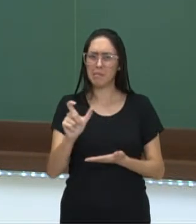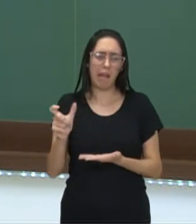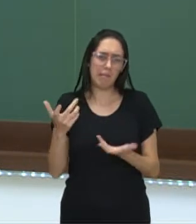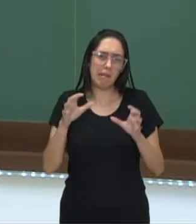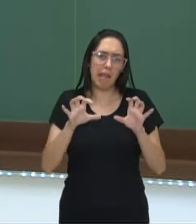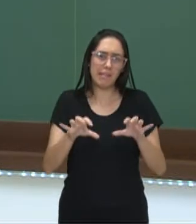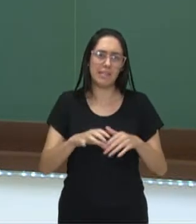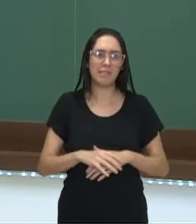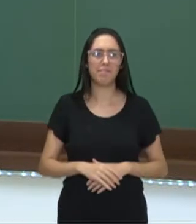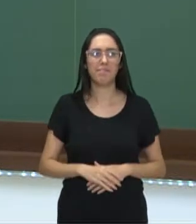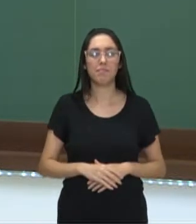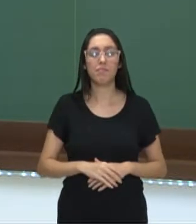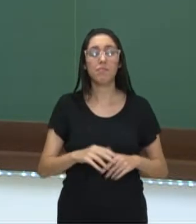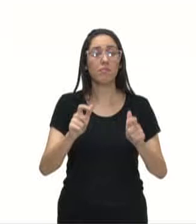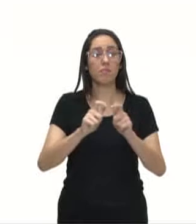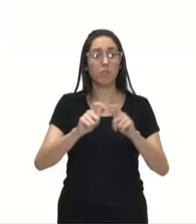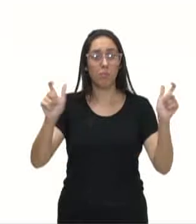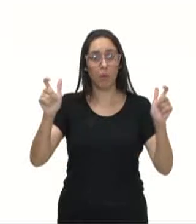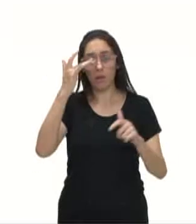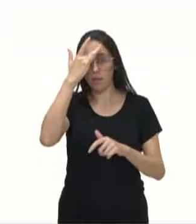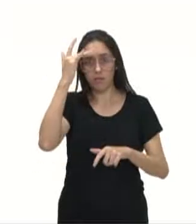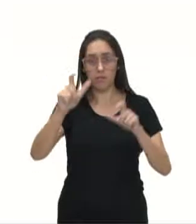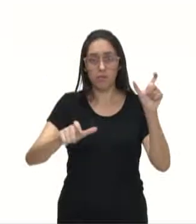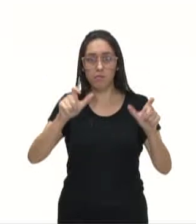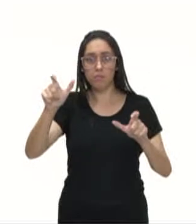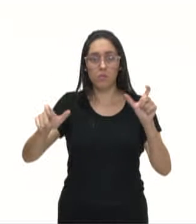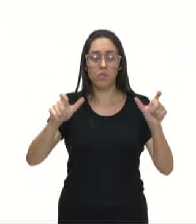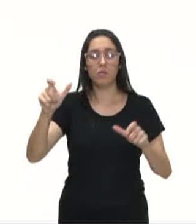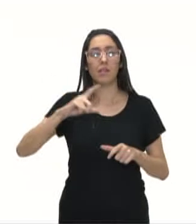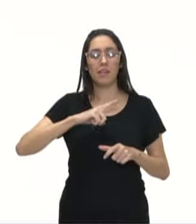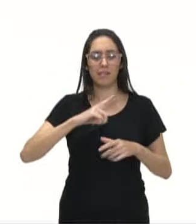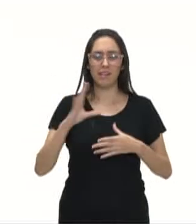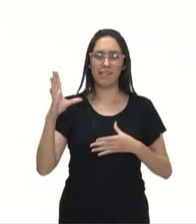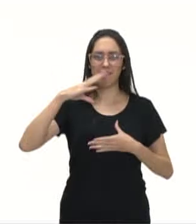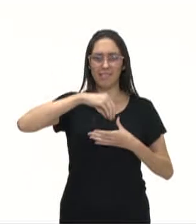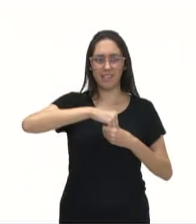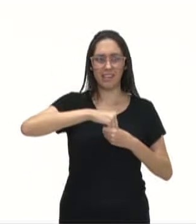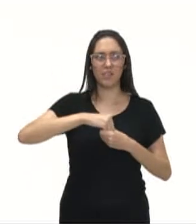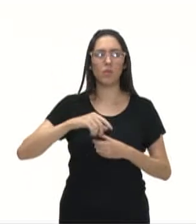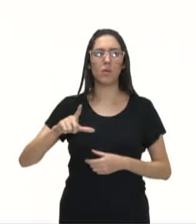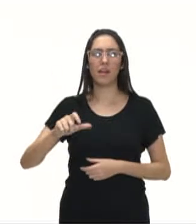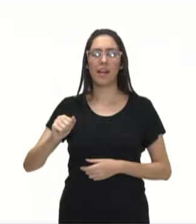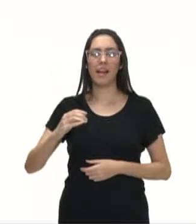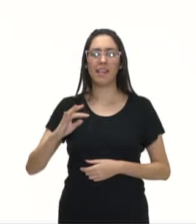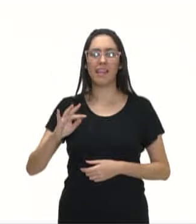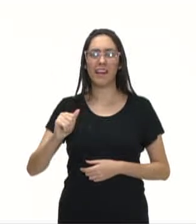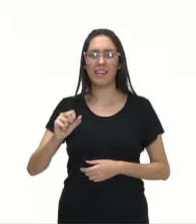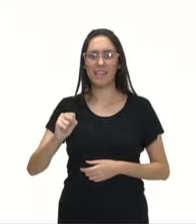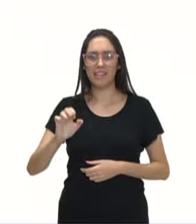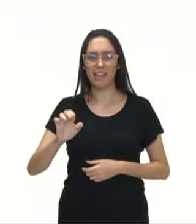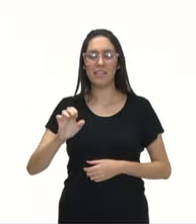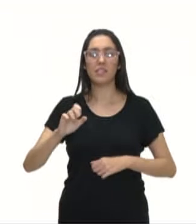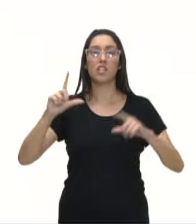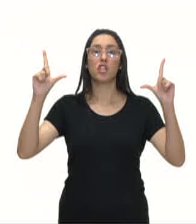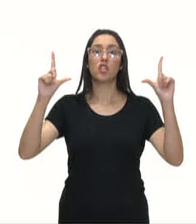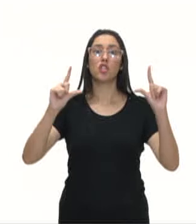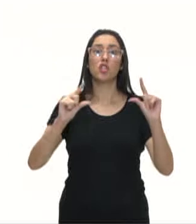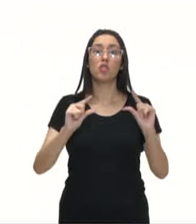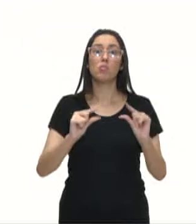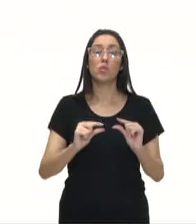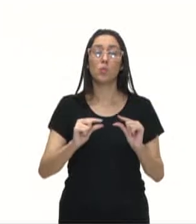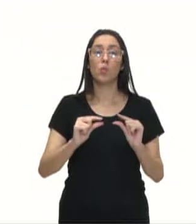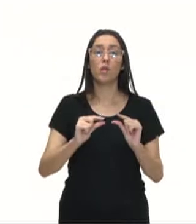funciona. Na maioria das pessoas, a atividade da enzima lactase diminui após o desmame, ou seja, bem novinho, né,